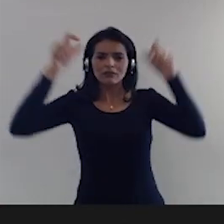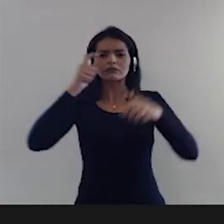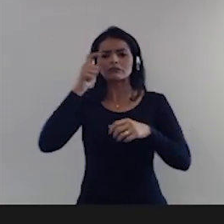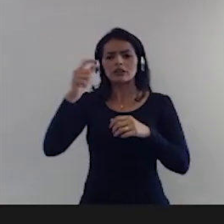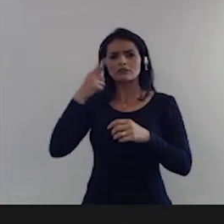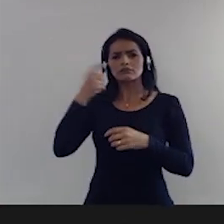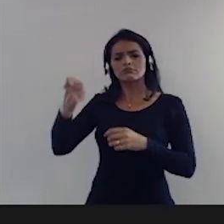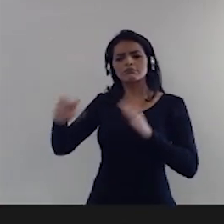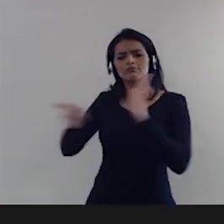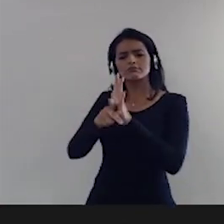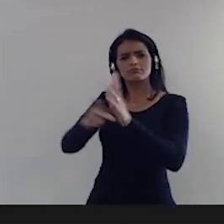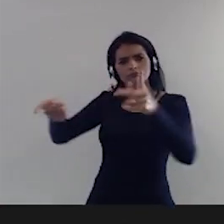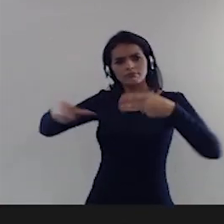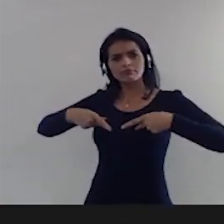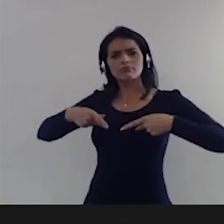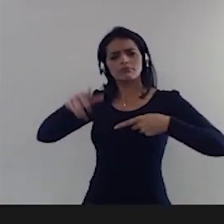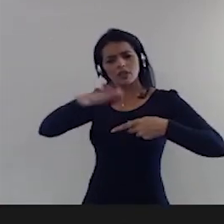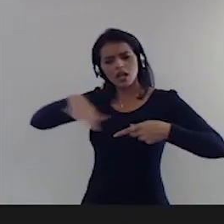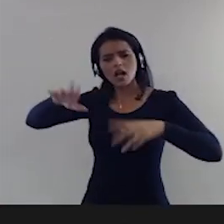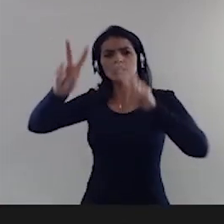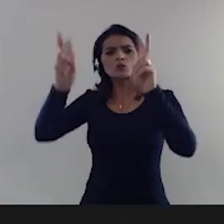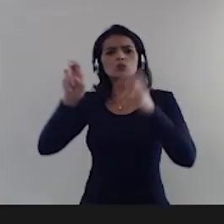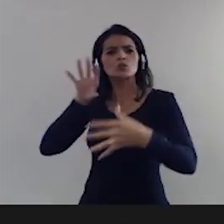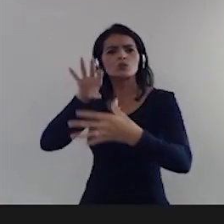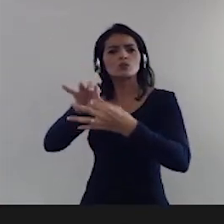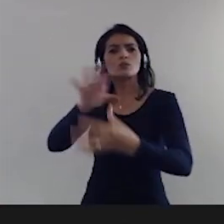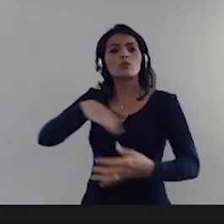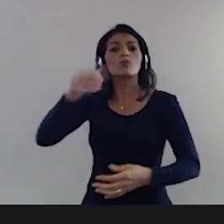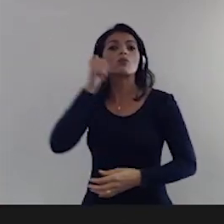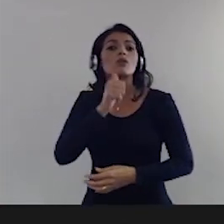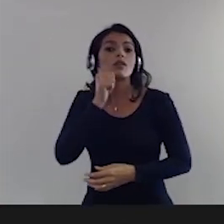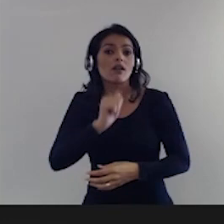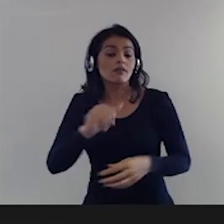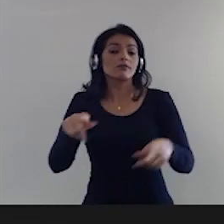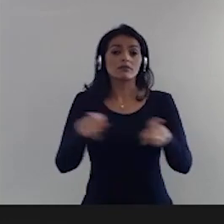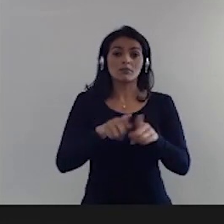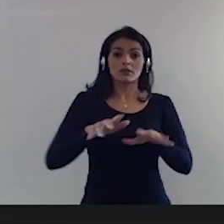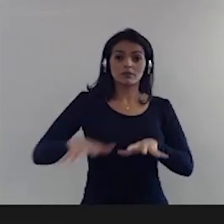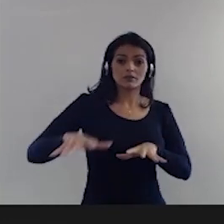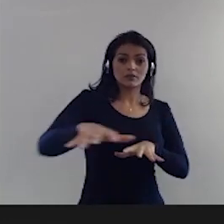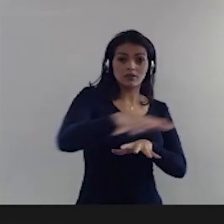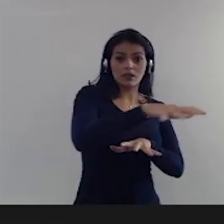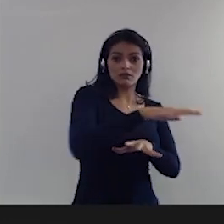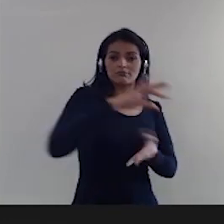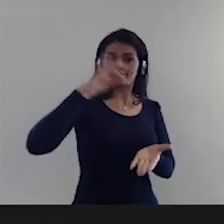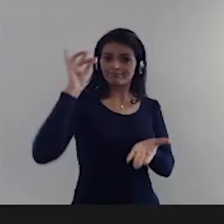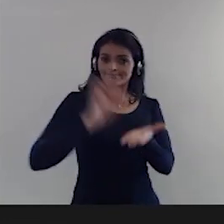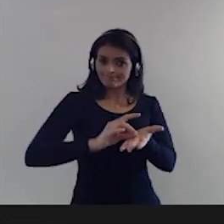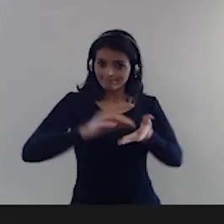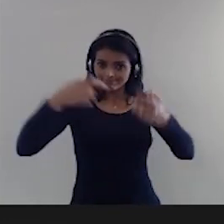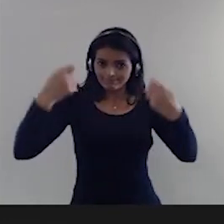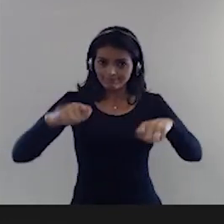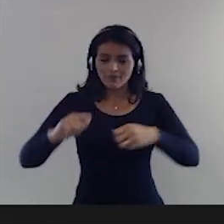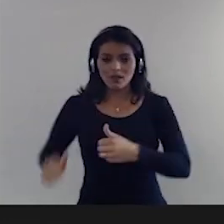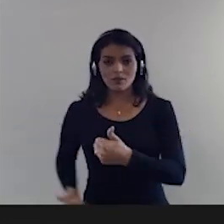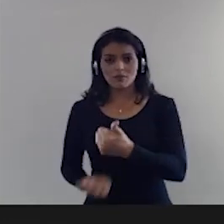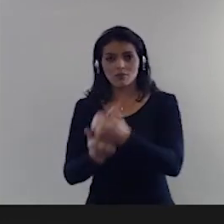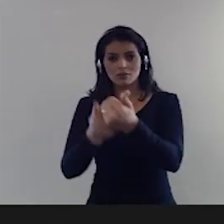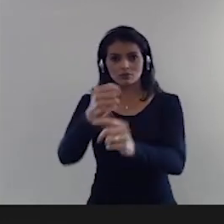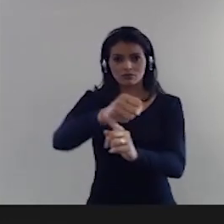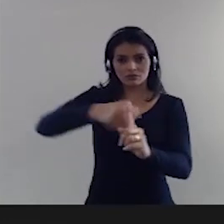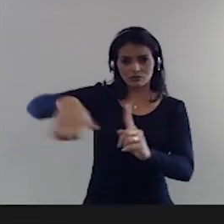com questões de mulheres e outros setores que realmente precisam do apoio da